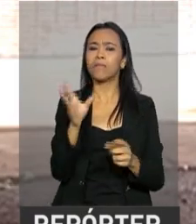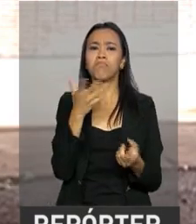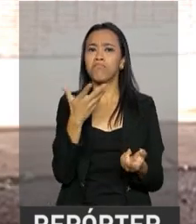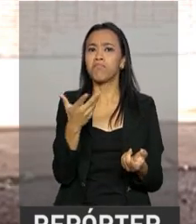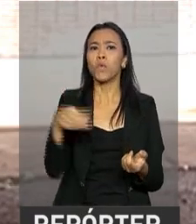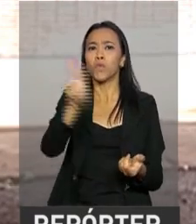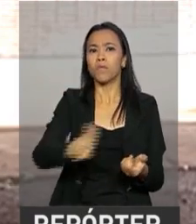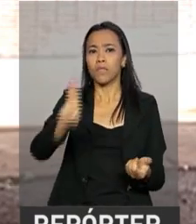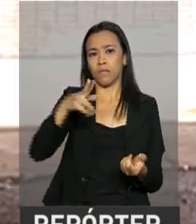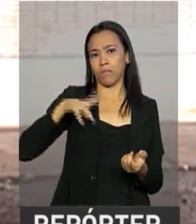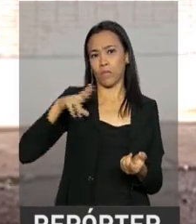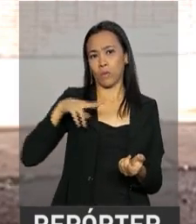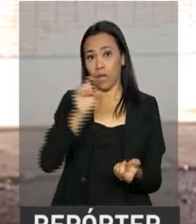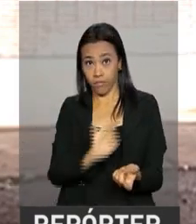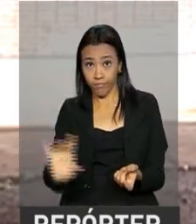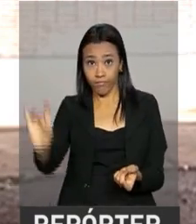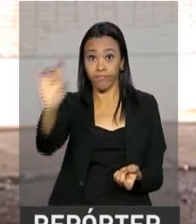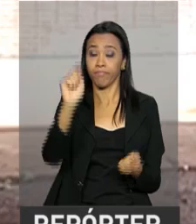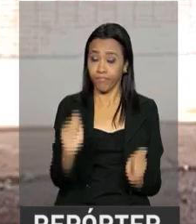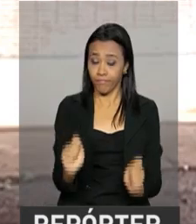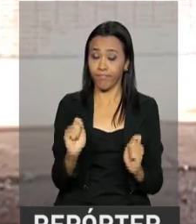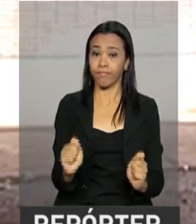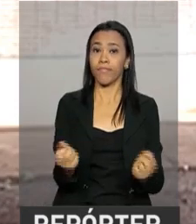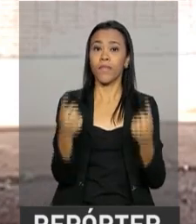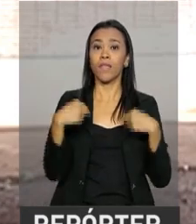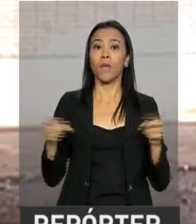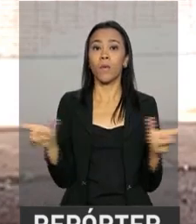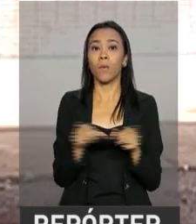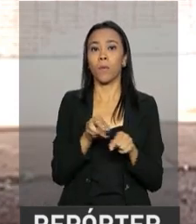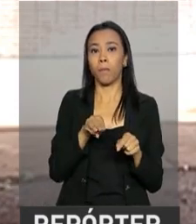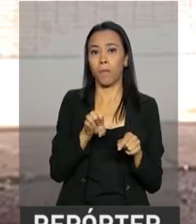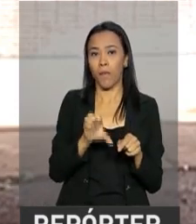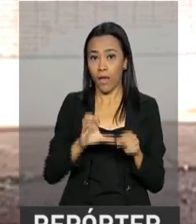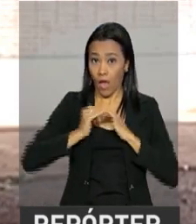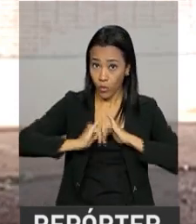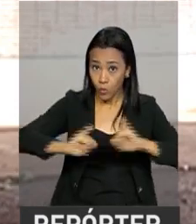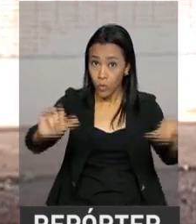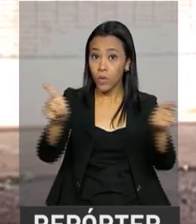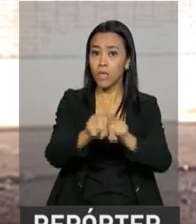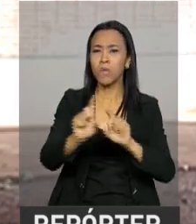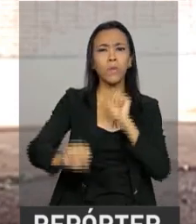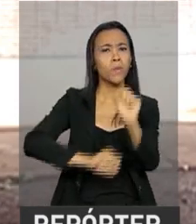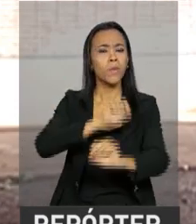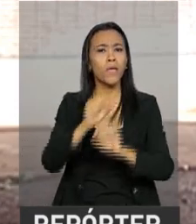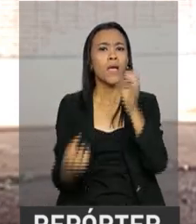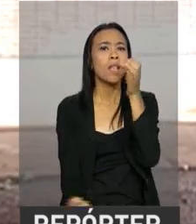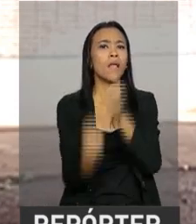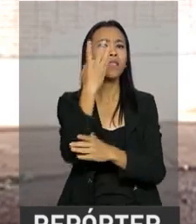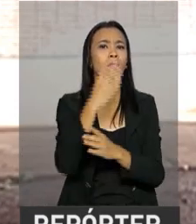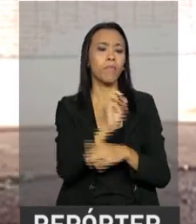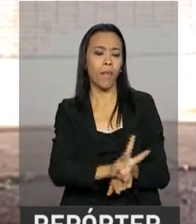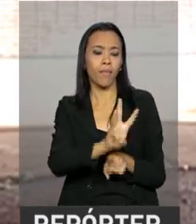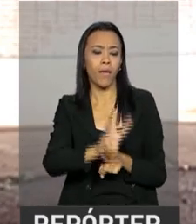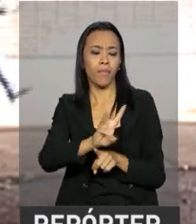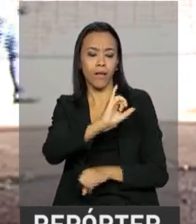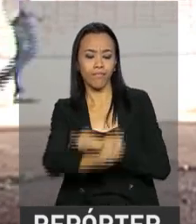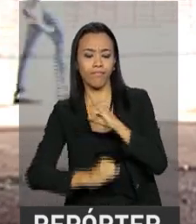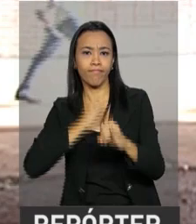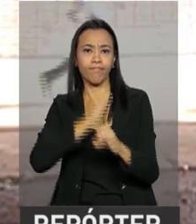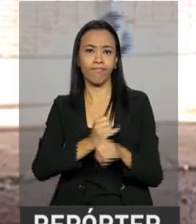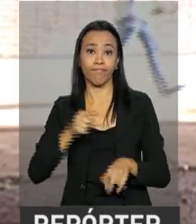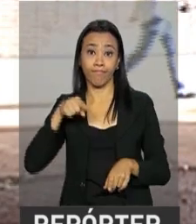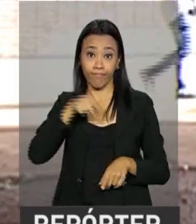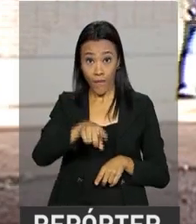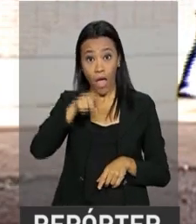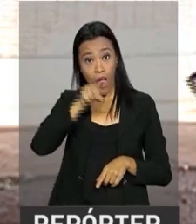universidades particulares o Ministério da Educação anunciou também o lançamento do portal Carolina Bore que